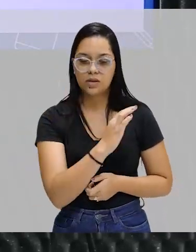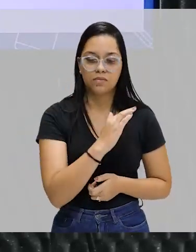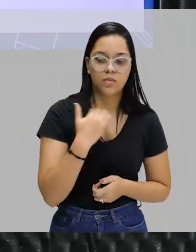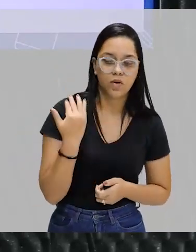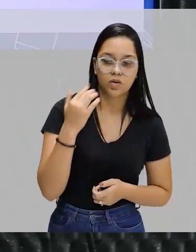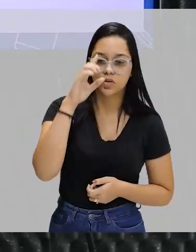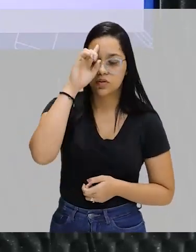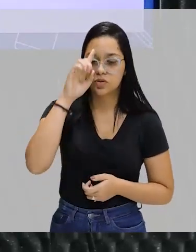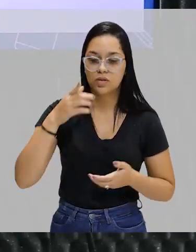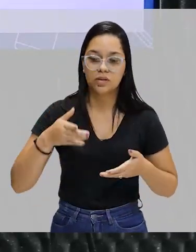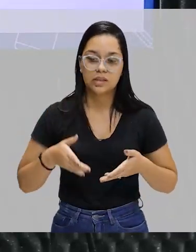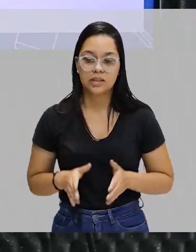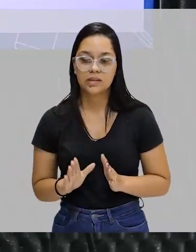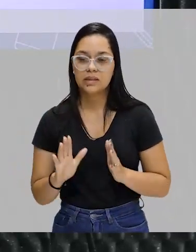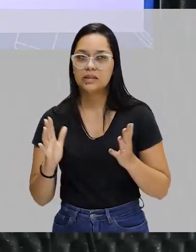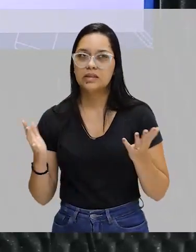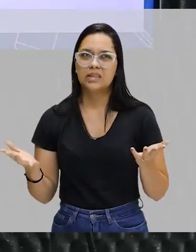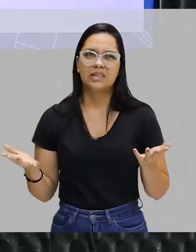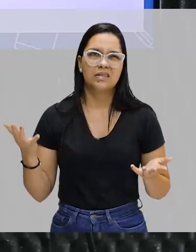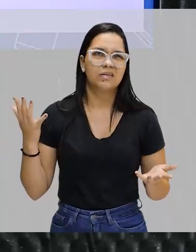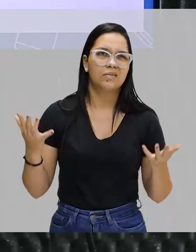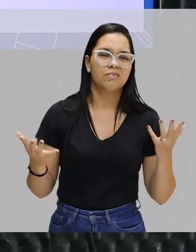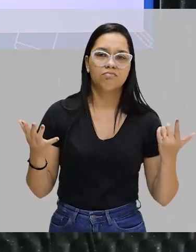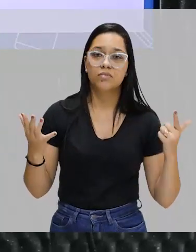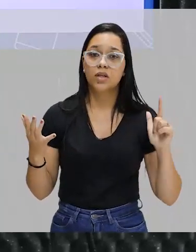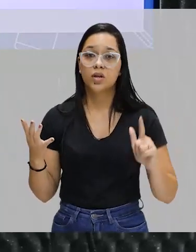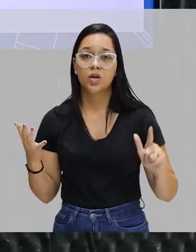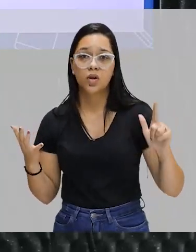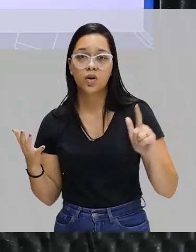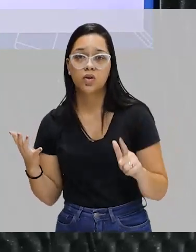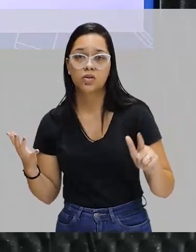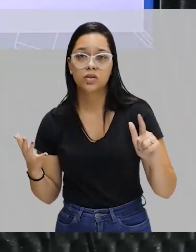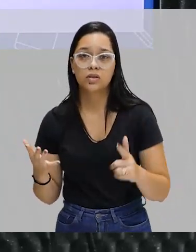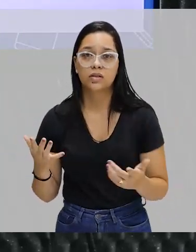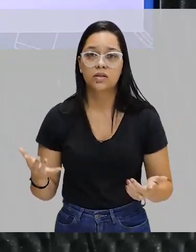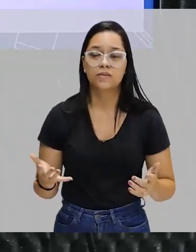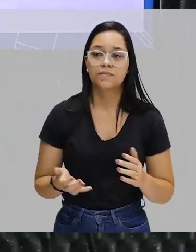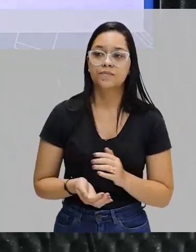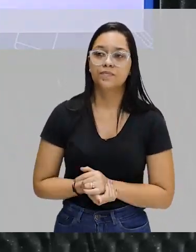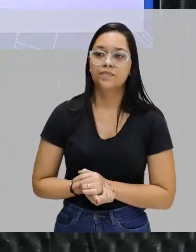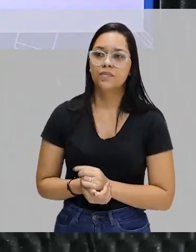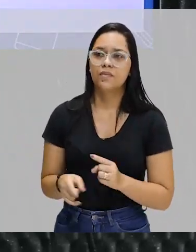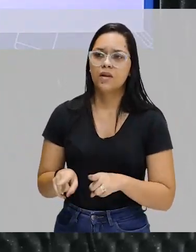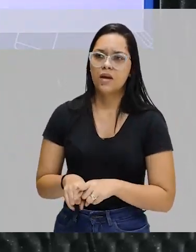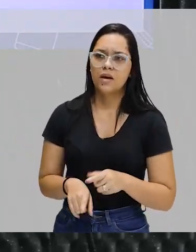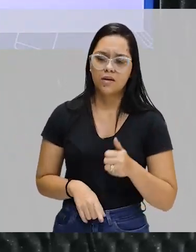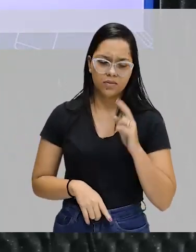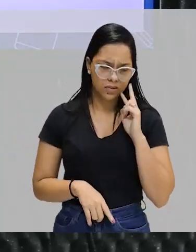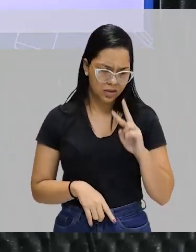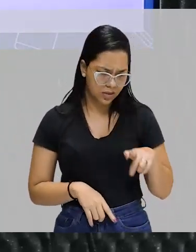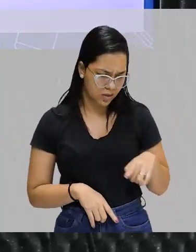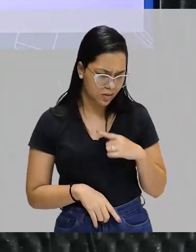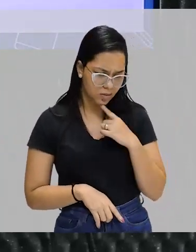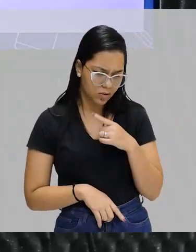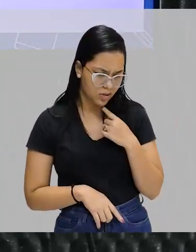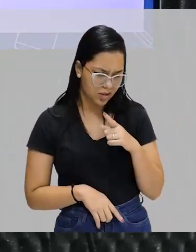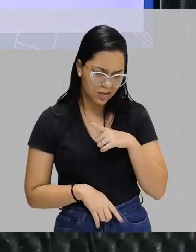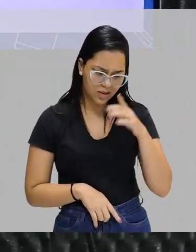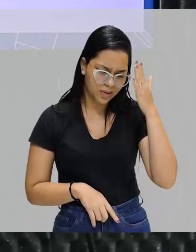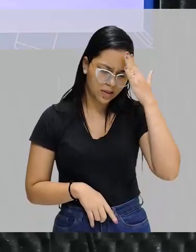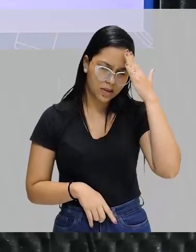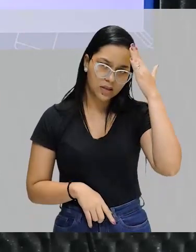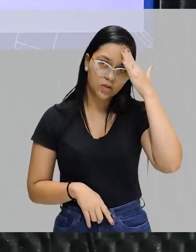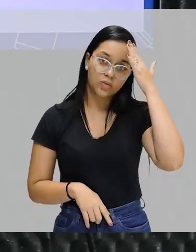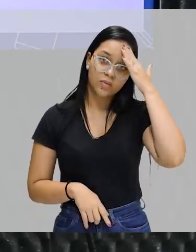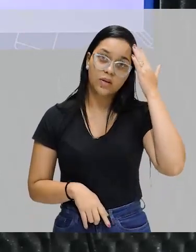dia do nascimento, então fica uma coisa assim, né? Meio sem lógica, meio sem sentido. À primeira vista, você não consegue ter uma